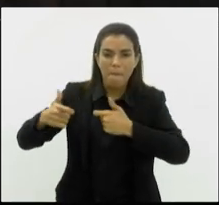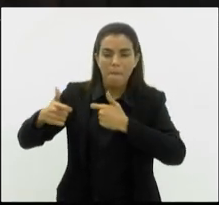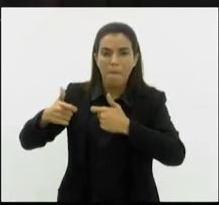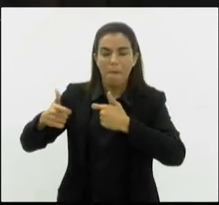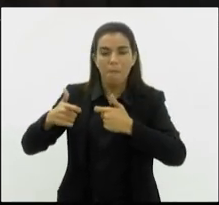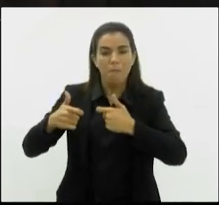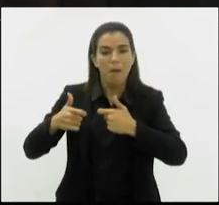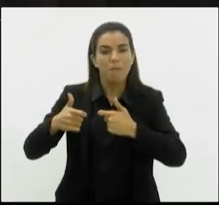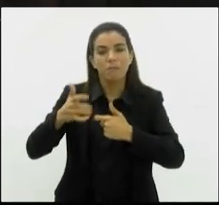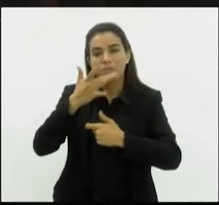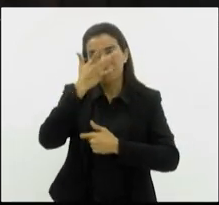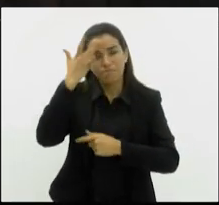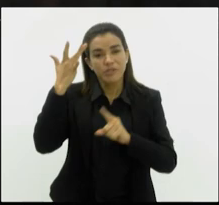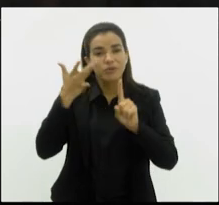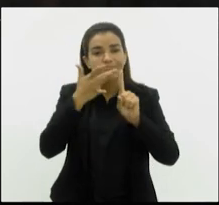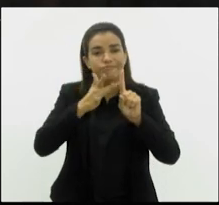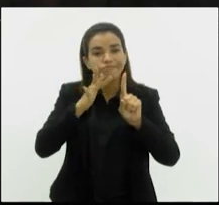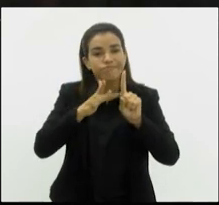inocentes.